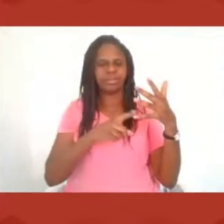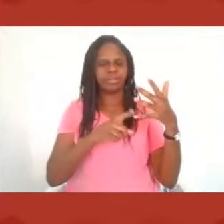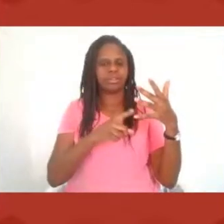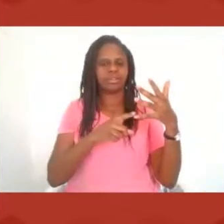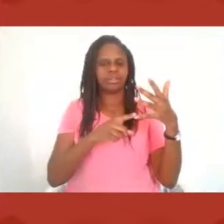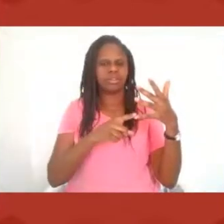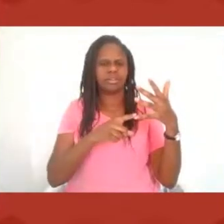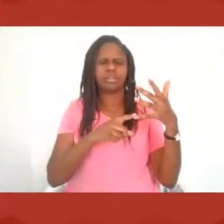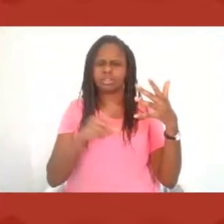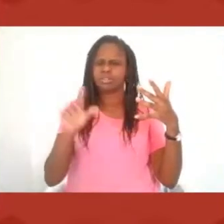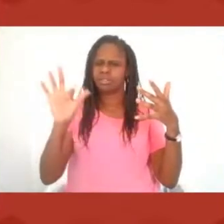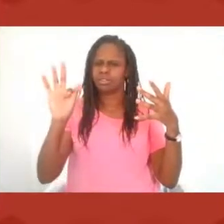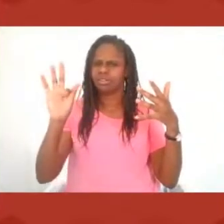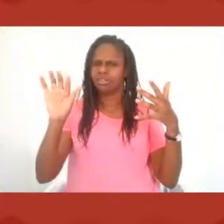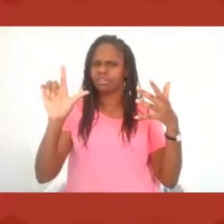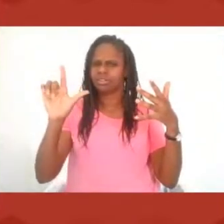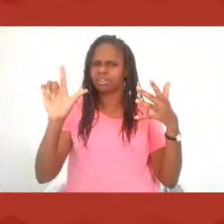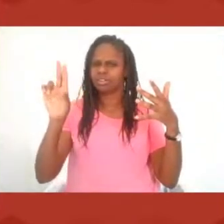fluidez